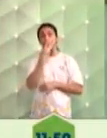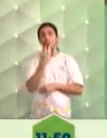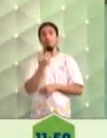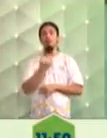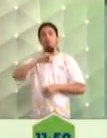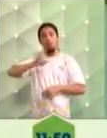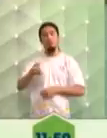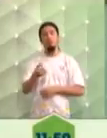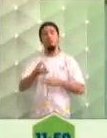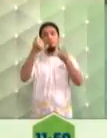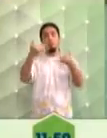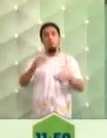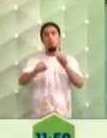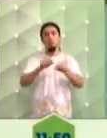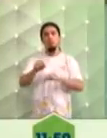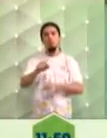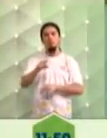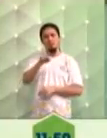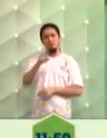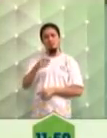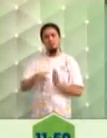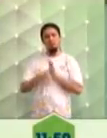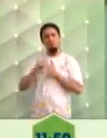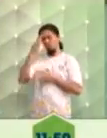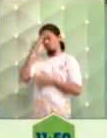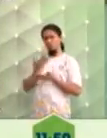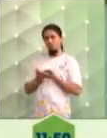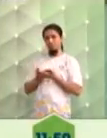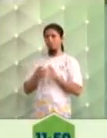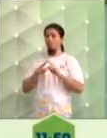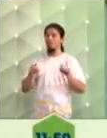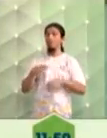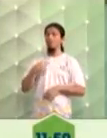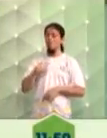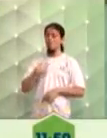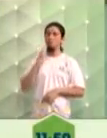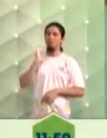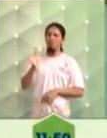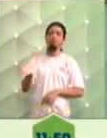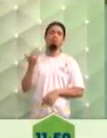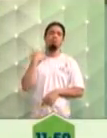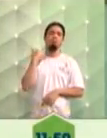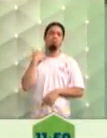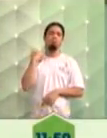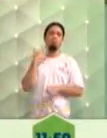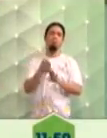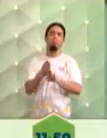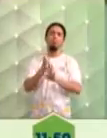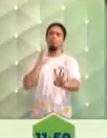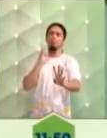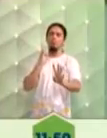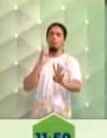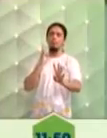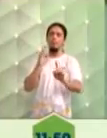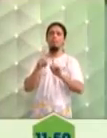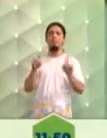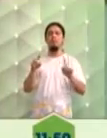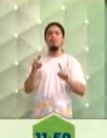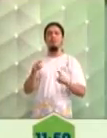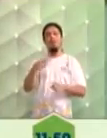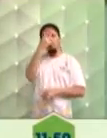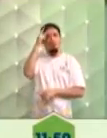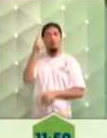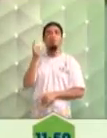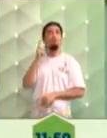passe a confiar. É ruim você, eu já fiquei várias vezes na fila do caixa, escutando certas coisas. O cara nem sabe que eu sou o coordenador da